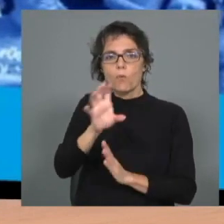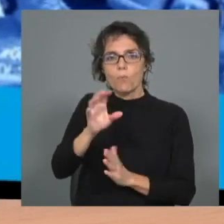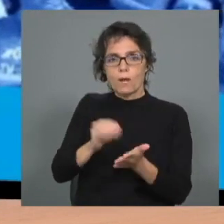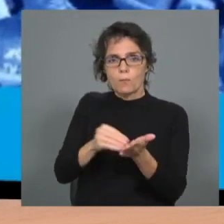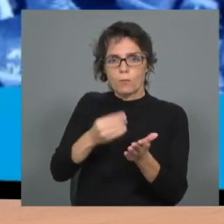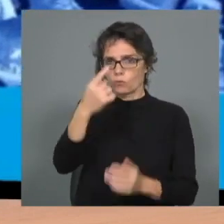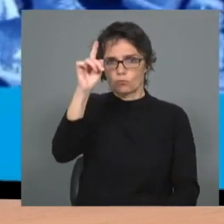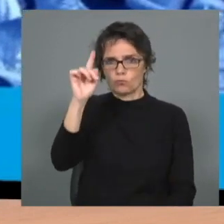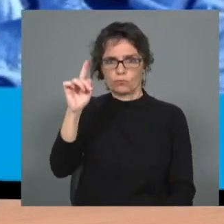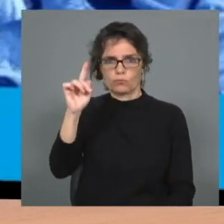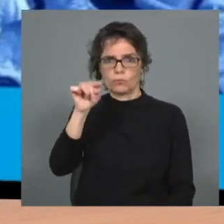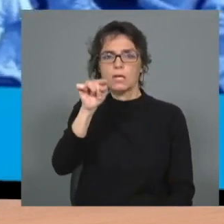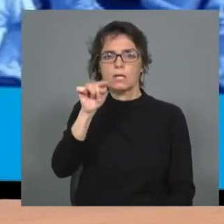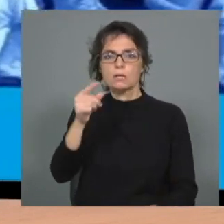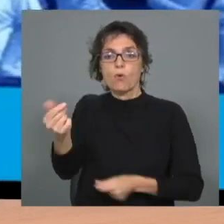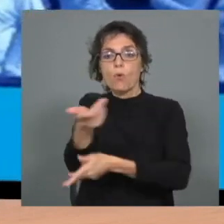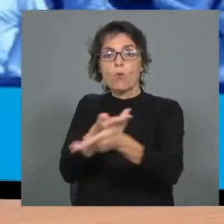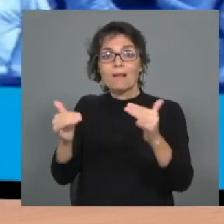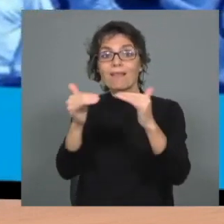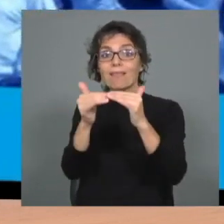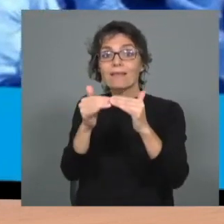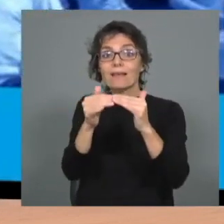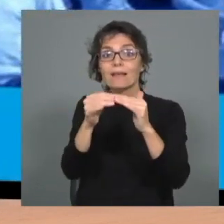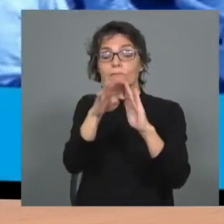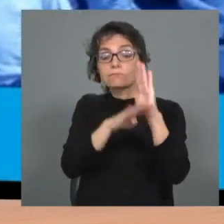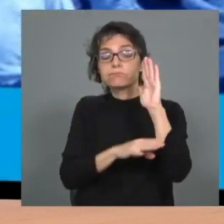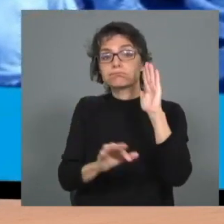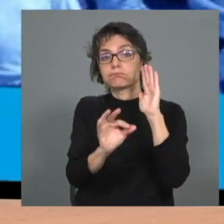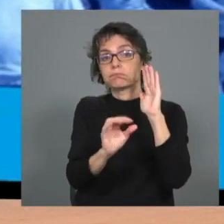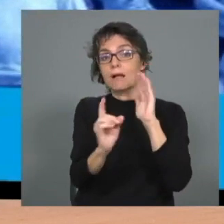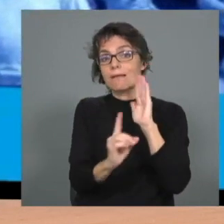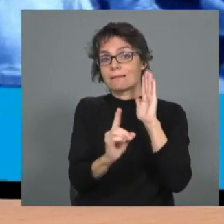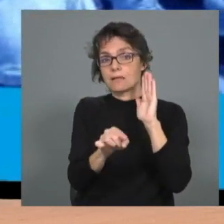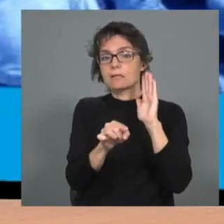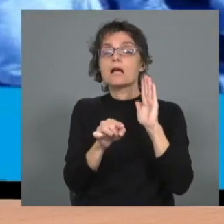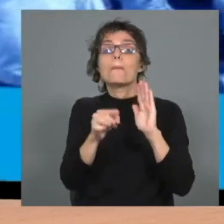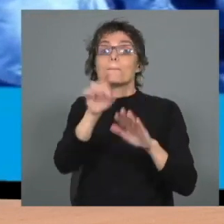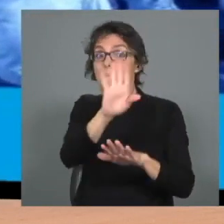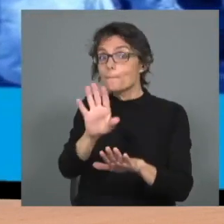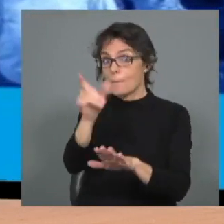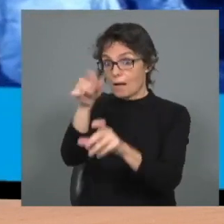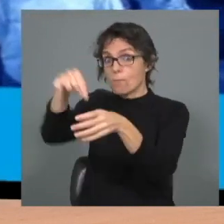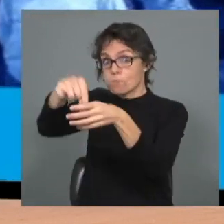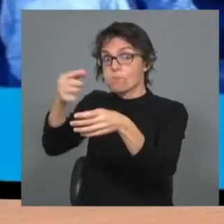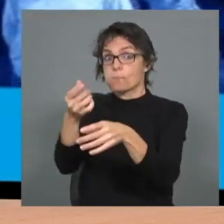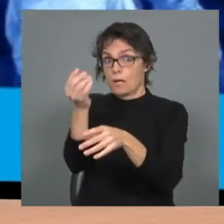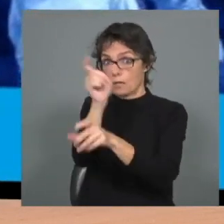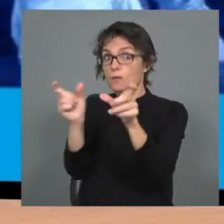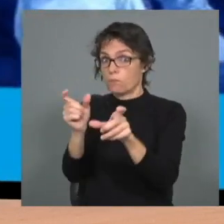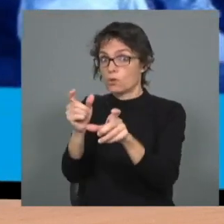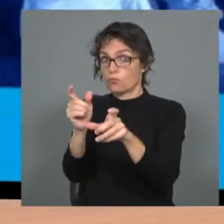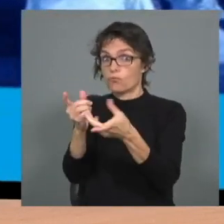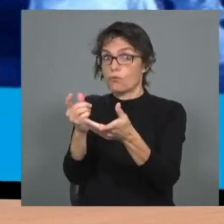ser a sexta economia mundial no governo Lula. Mas é um país com muitos pobres, não é? Muitas desigualdades, exatamente. E nesse